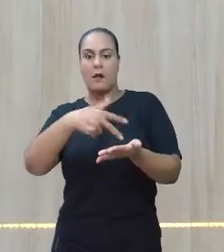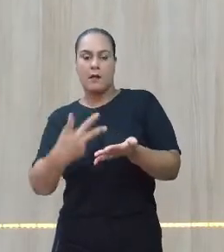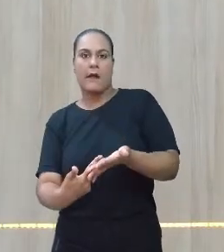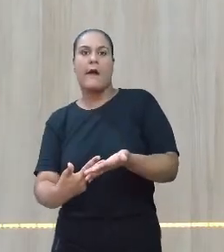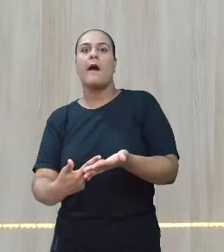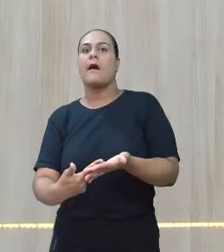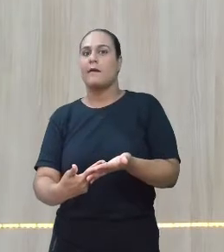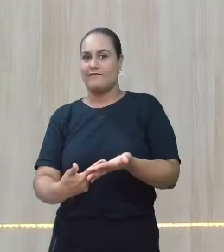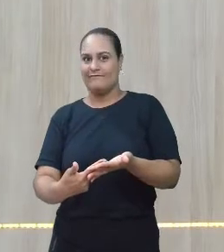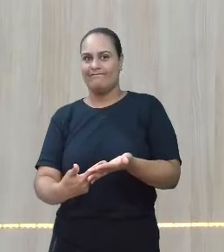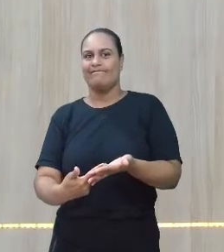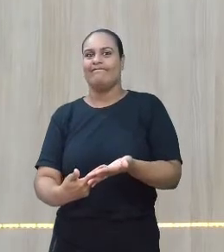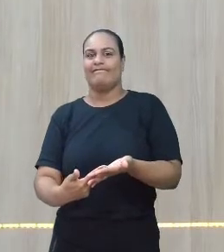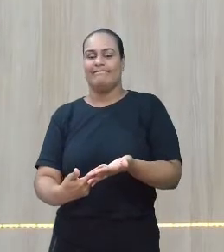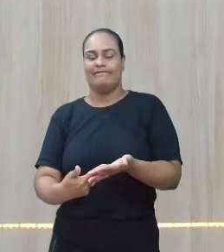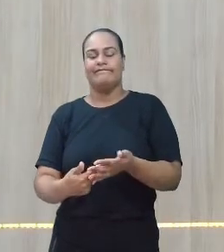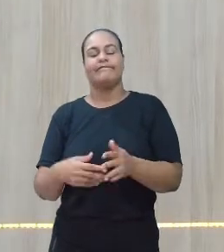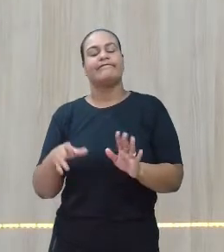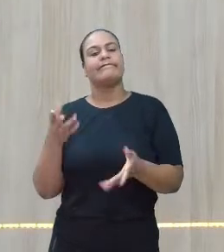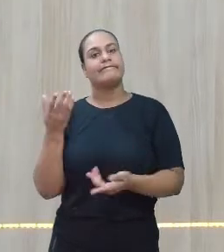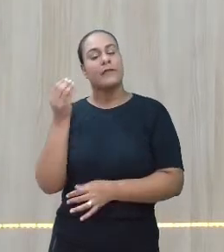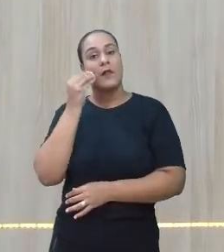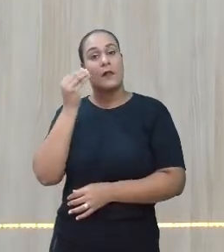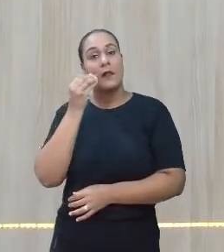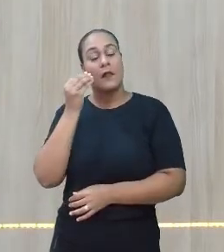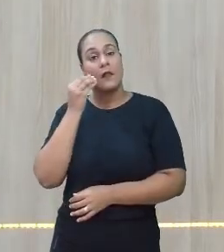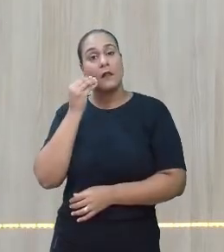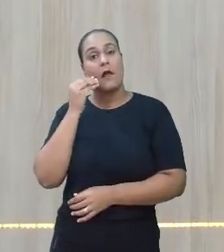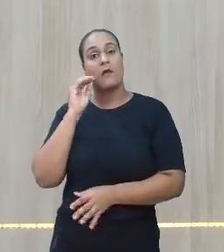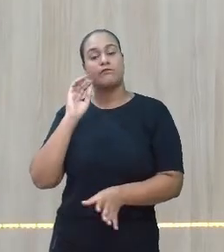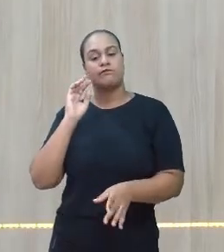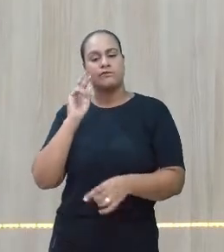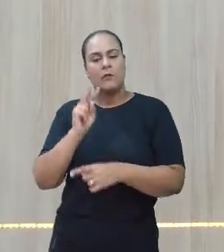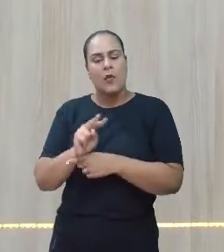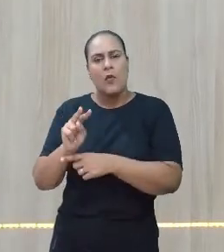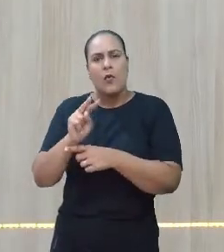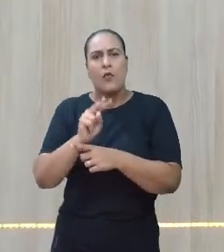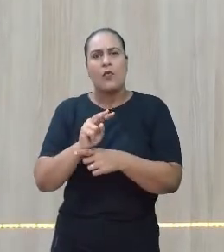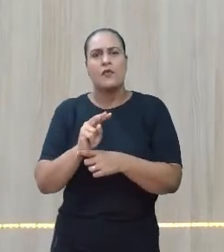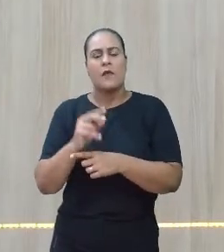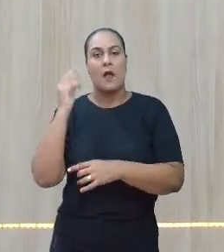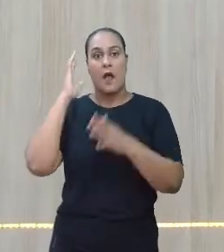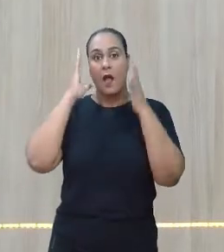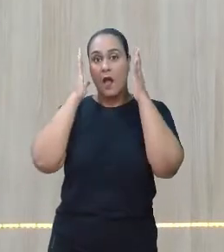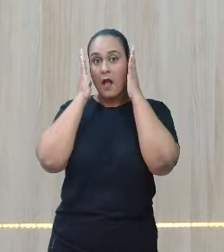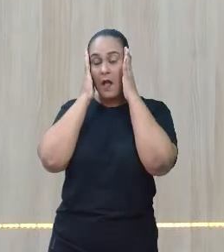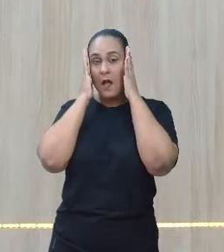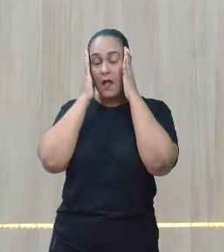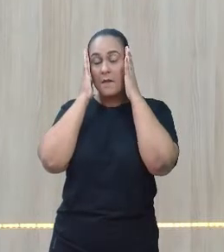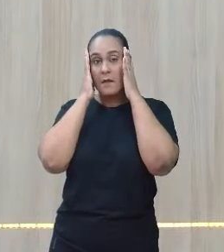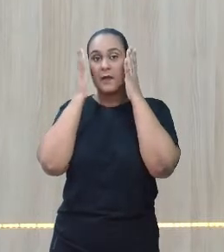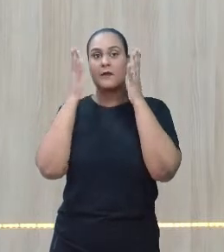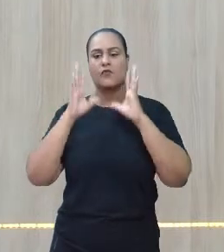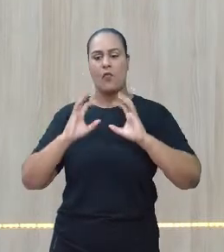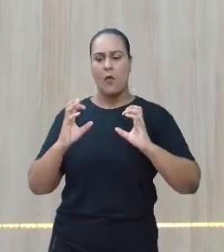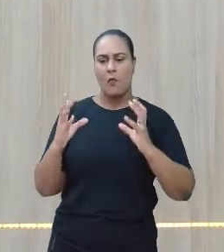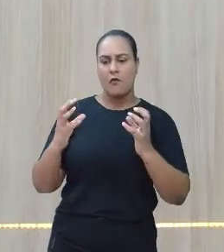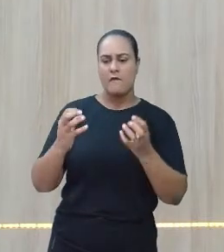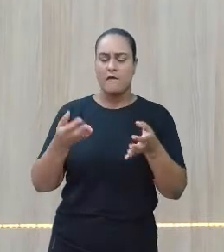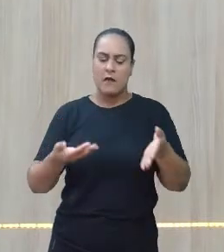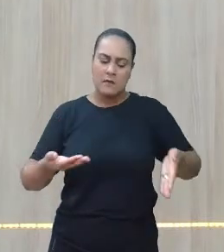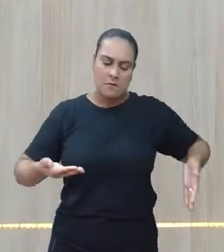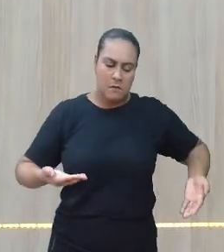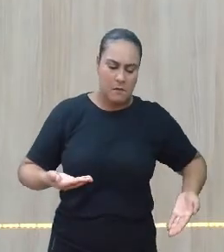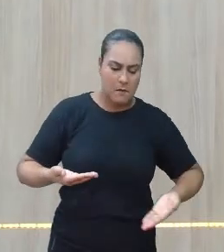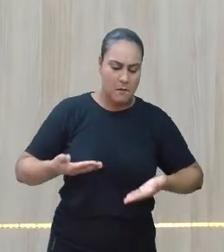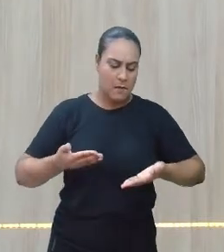pessoa não se machuque. E tentar proteger a cabeça com um travesseiro, com uma almofada, com alguma coisa, para a pessoa não machucar.